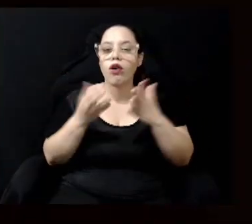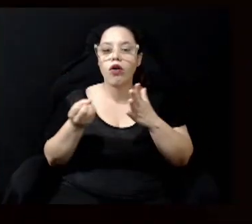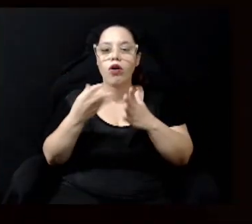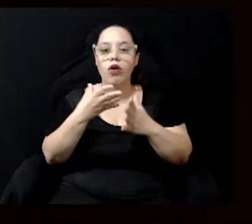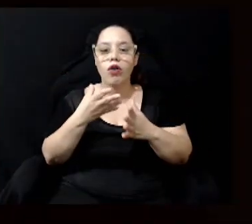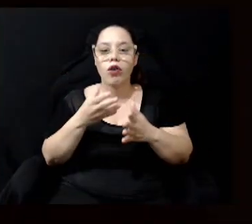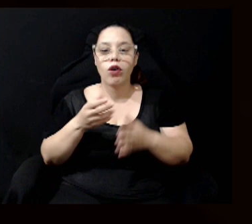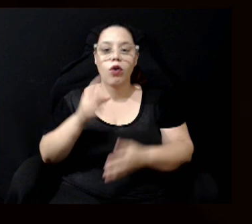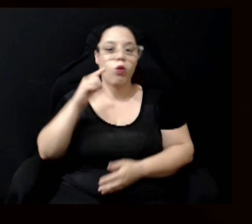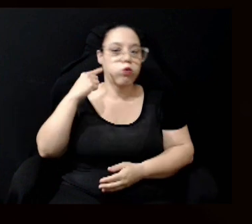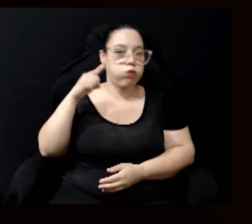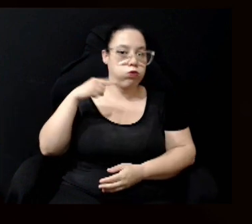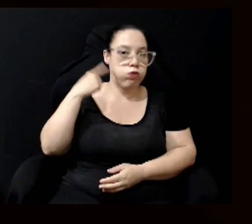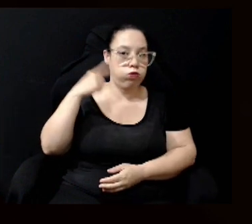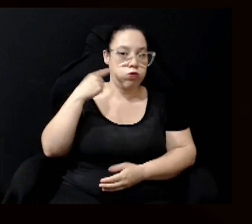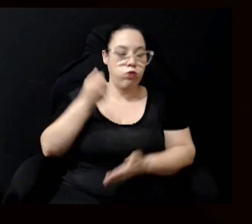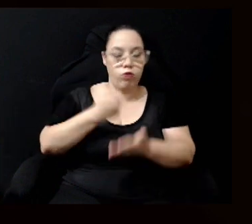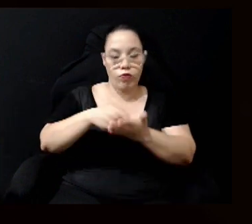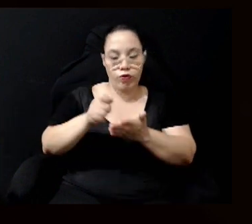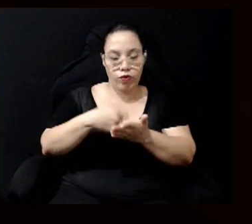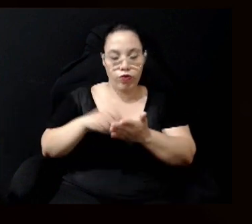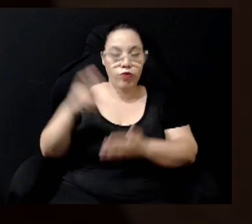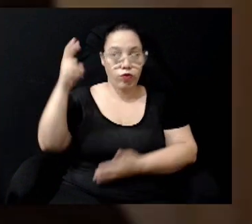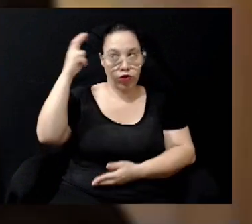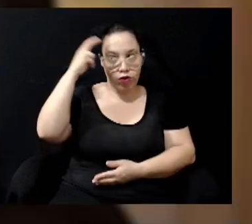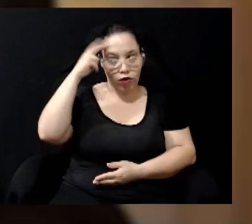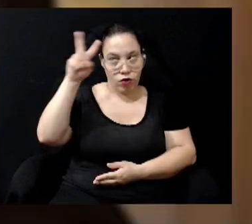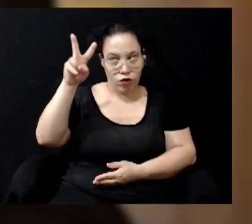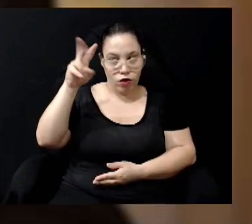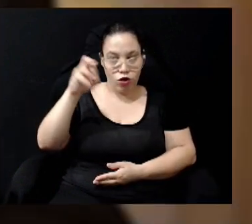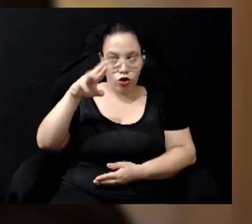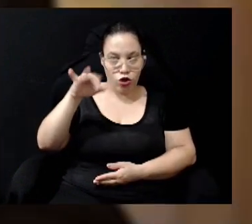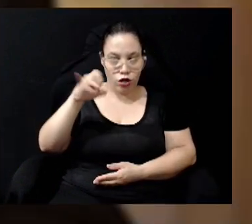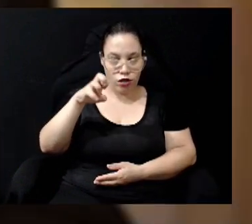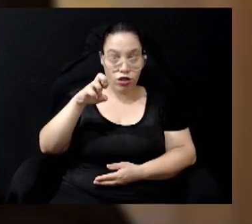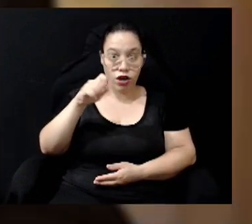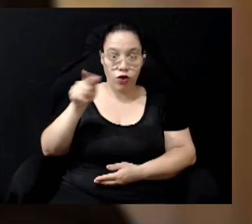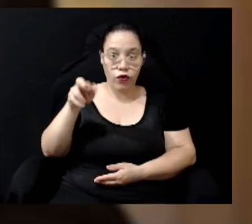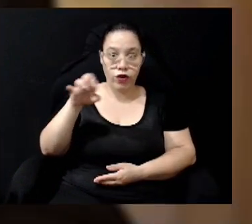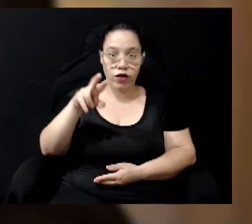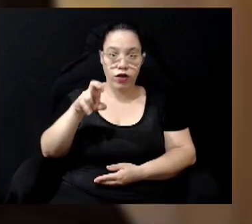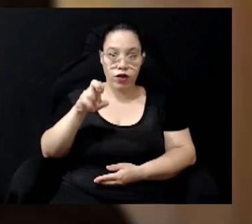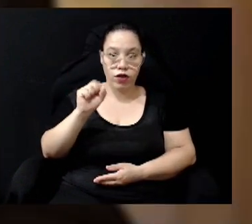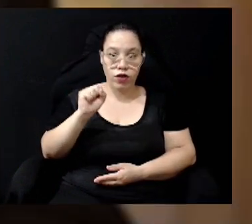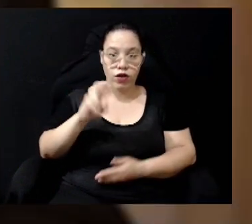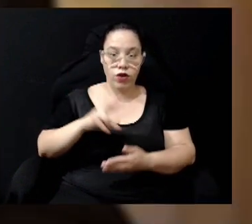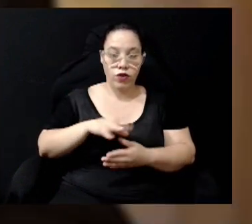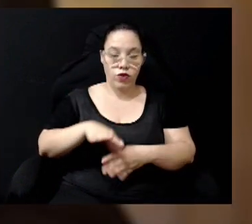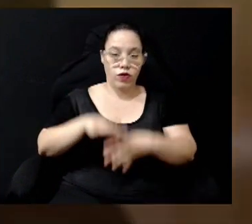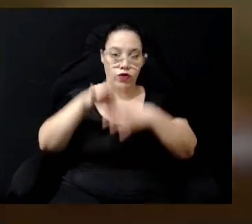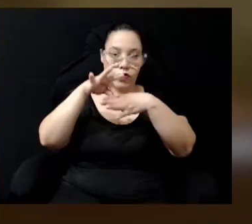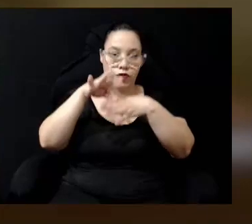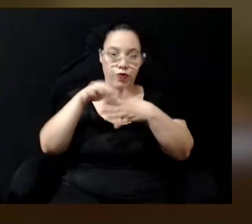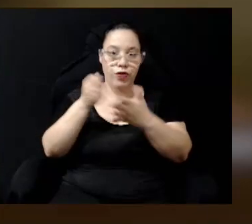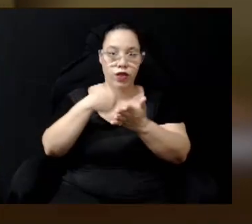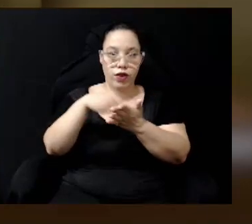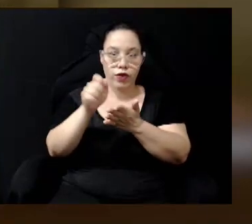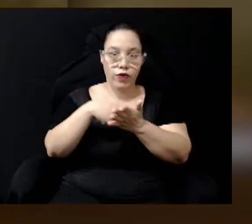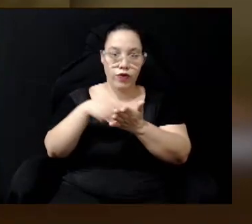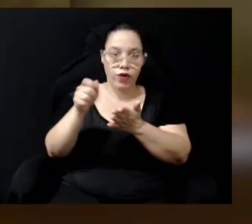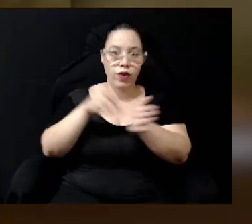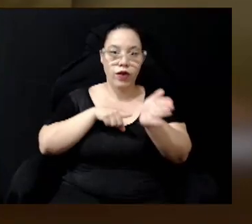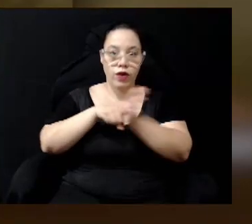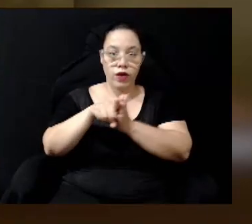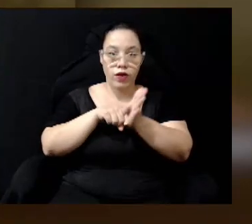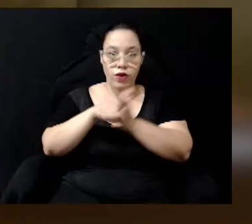advogado, escritor e historiador Jorge Alves de Lima e tem como vice-presidente a escritora, pesquisadora e